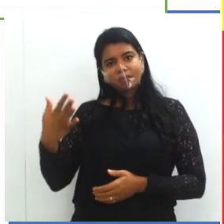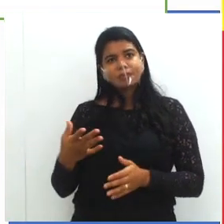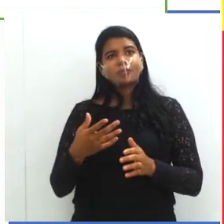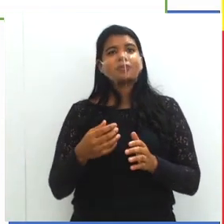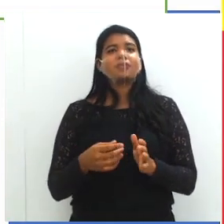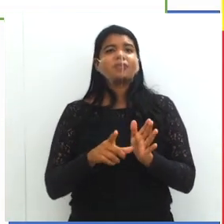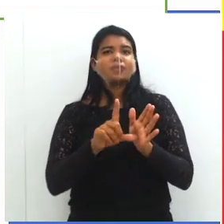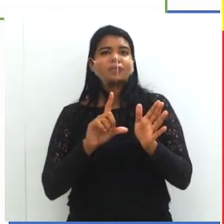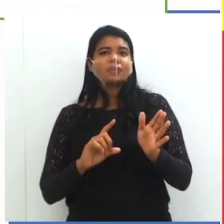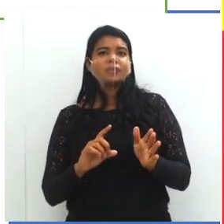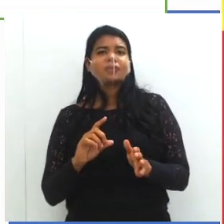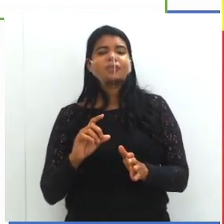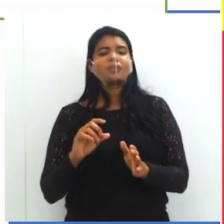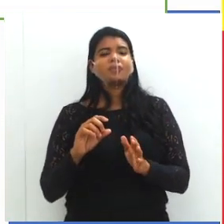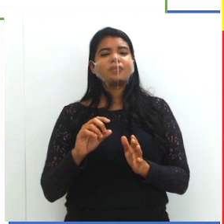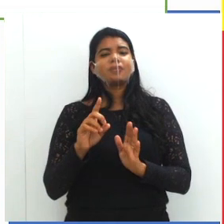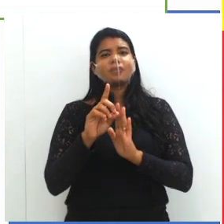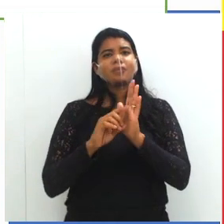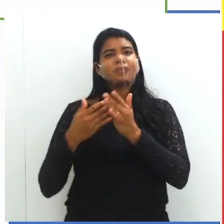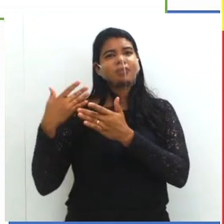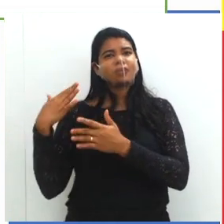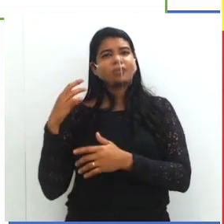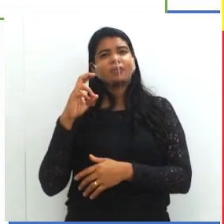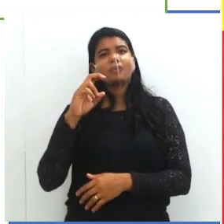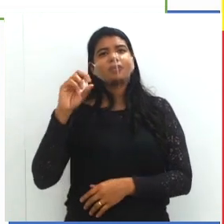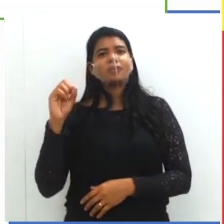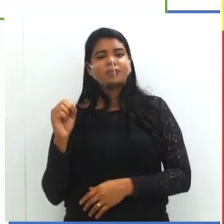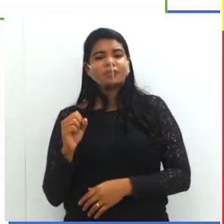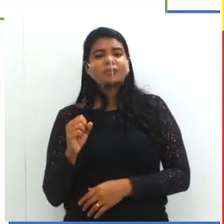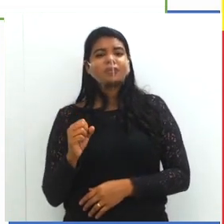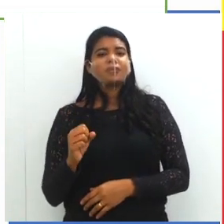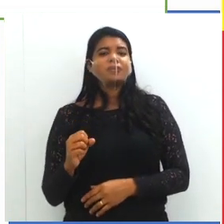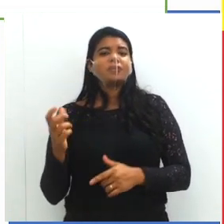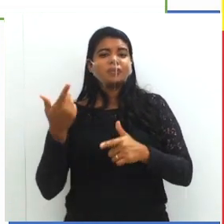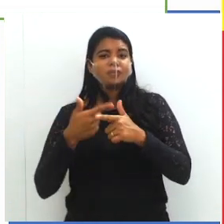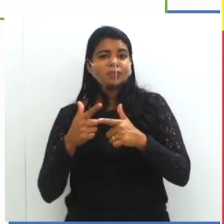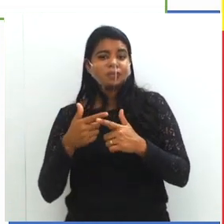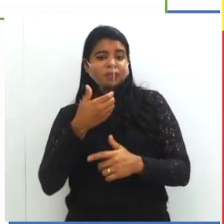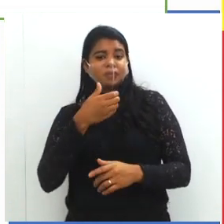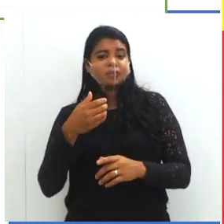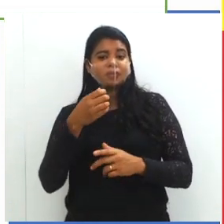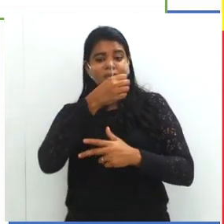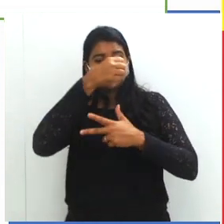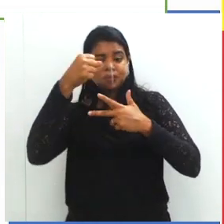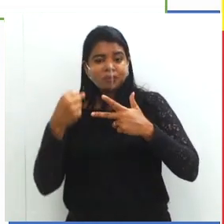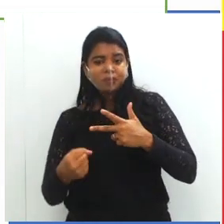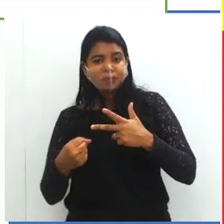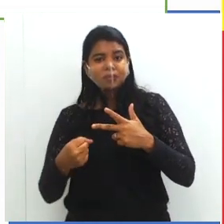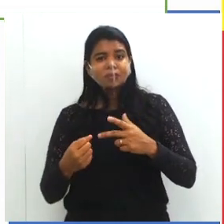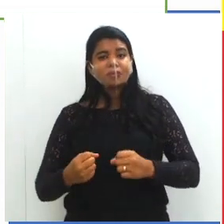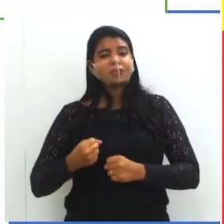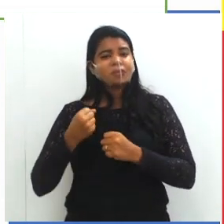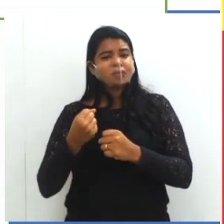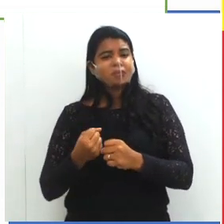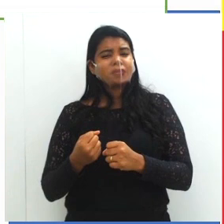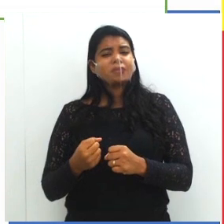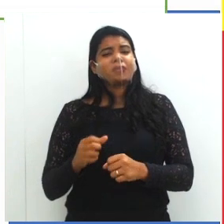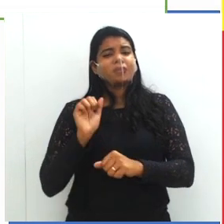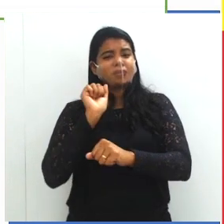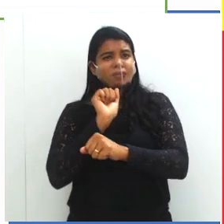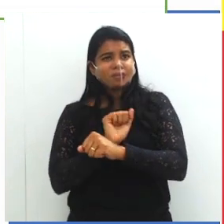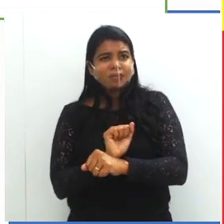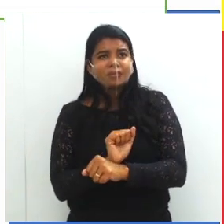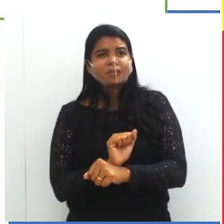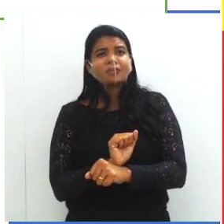antes de 50 houve conflitos entre a Igreja e o Estado que buscavam delimitar